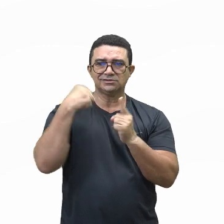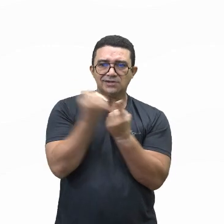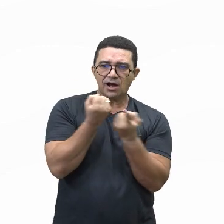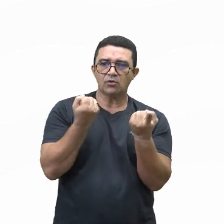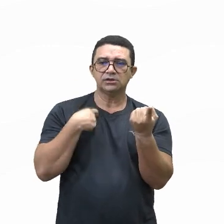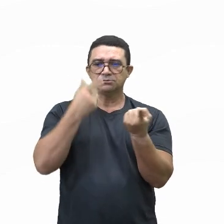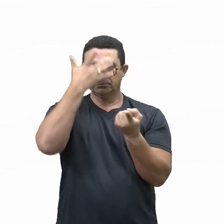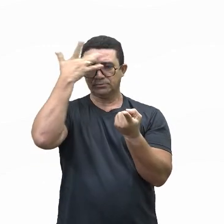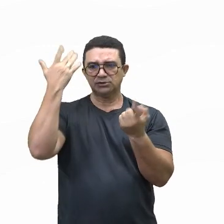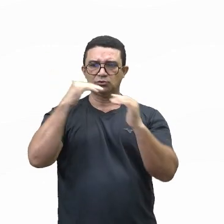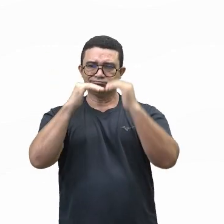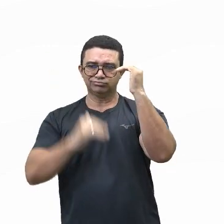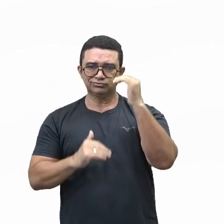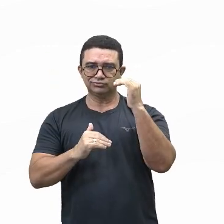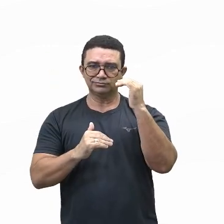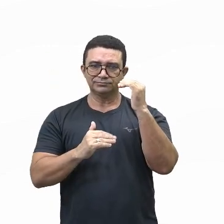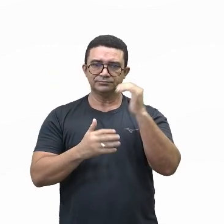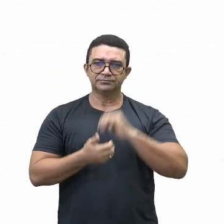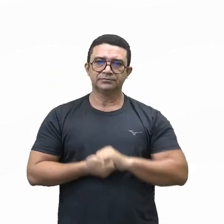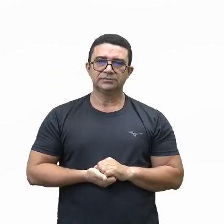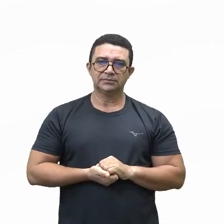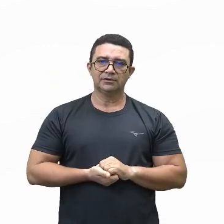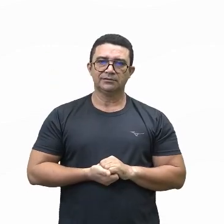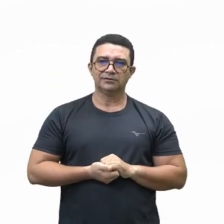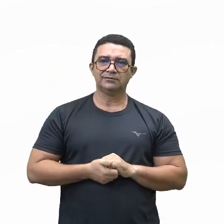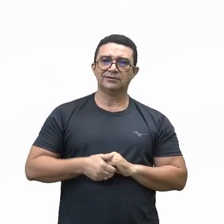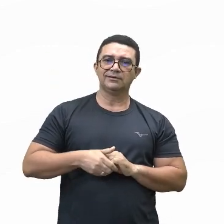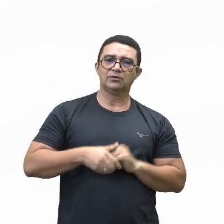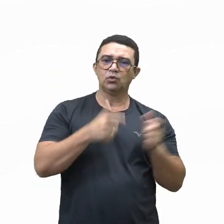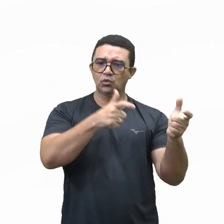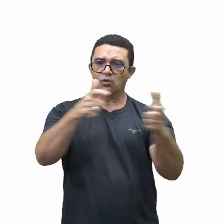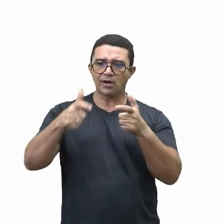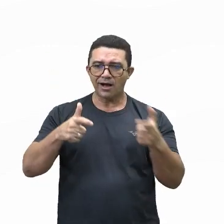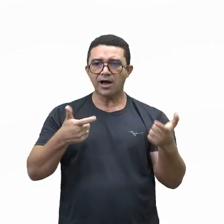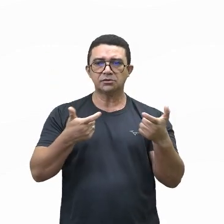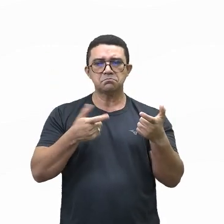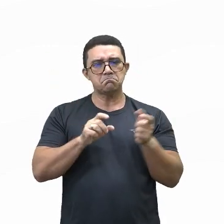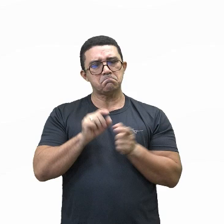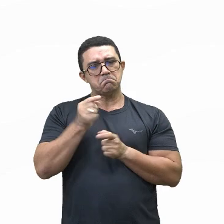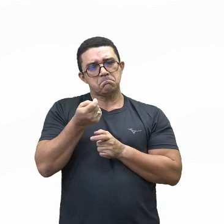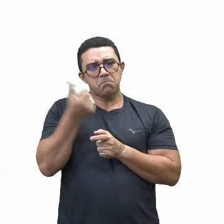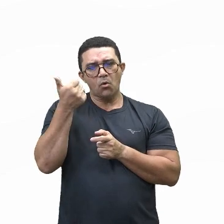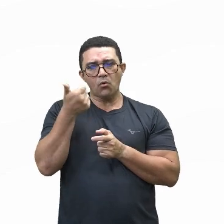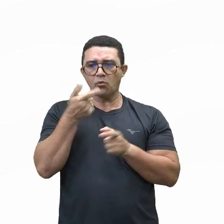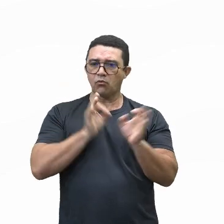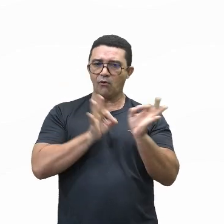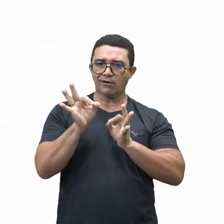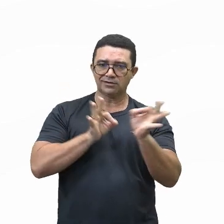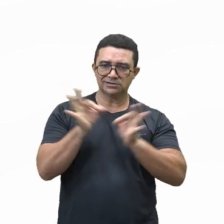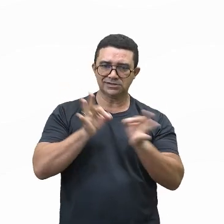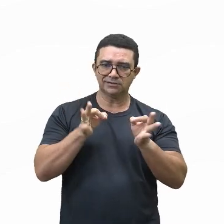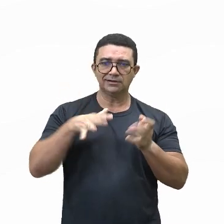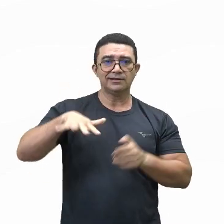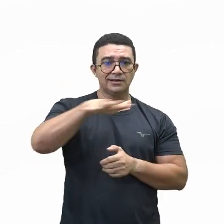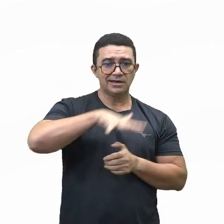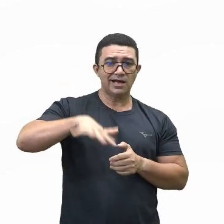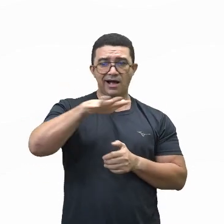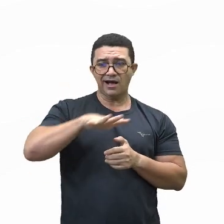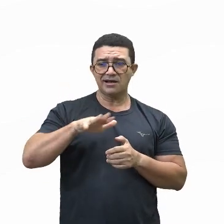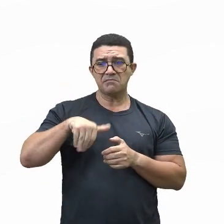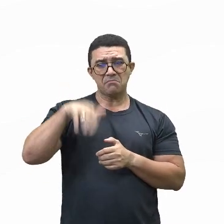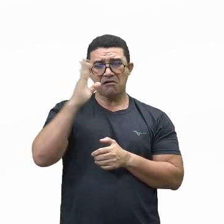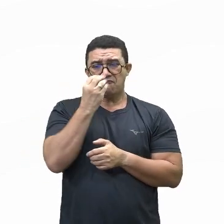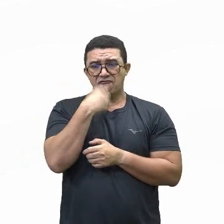setores marginalizados, né, esferas pouco organizadas e segmentos mais